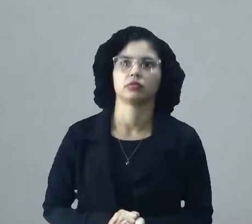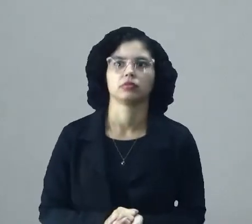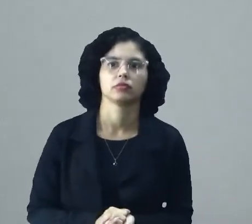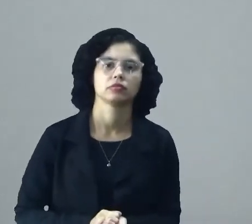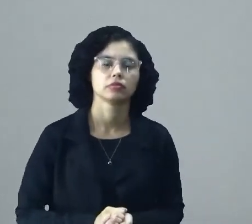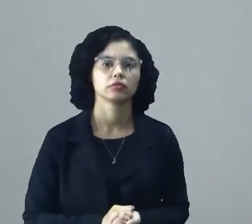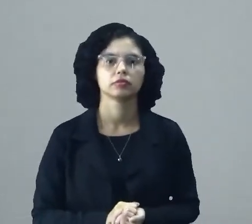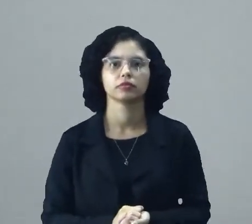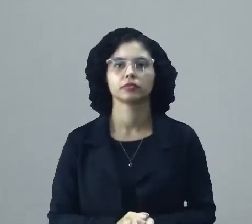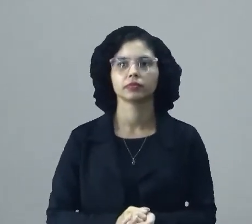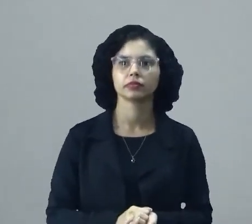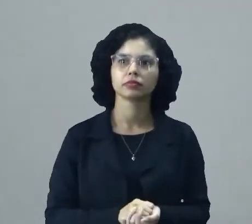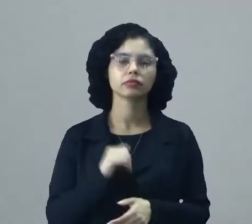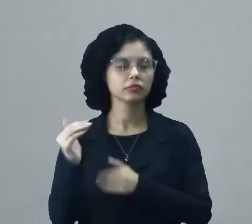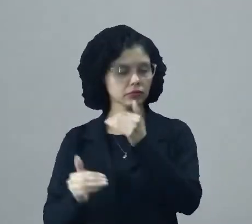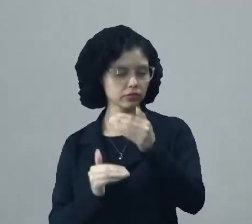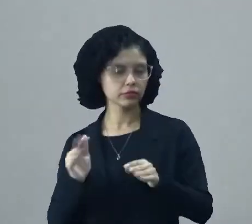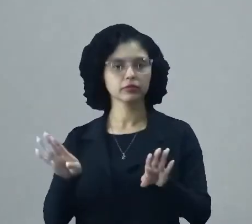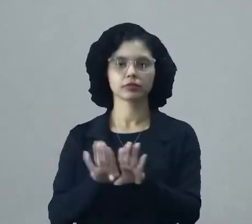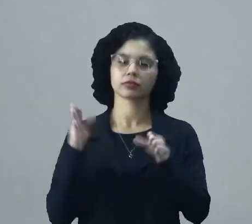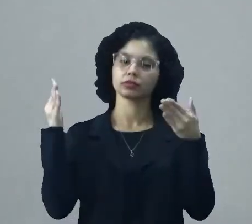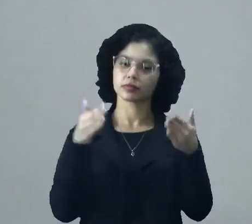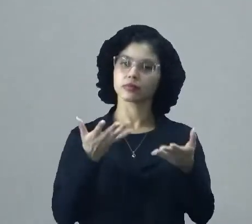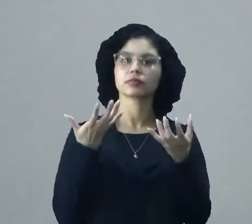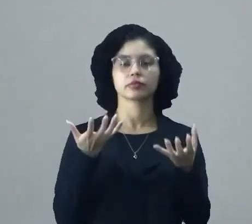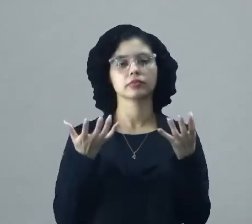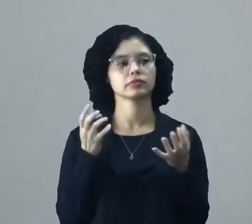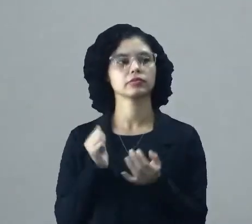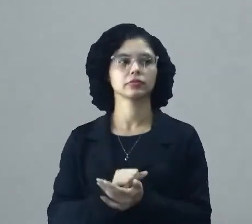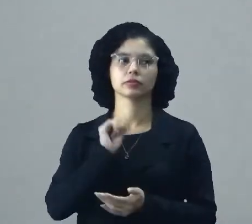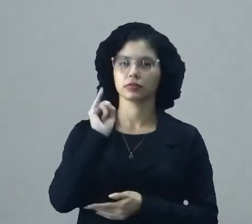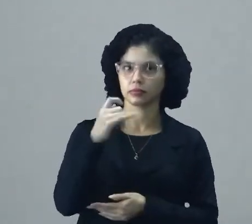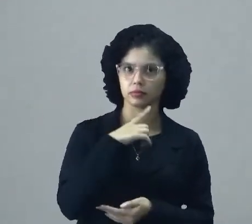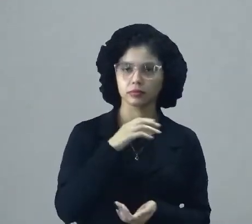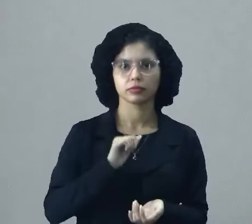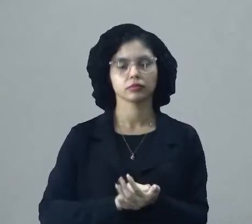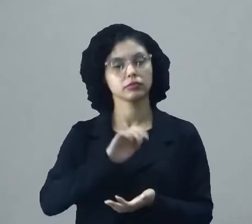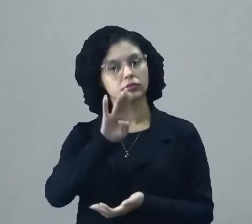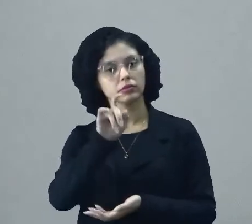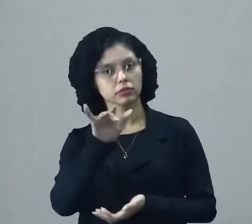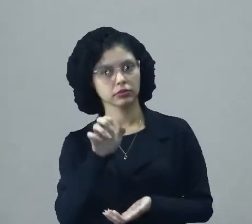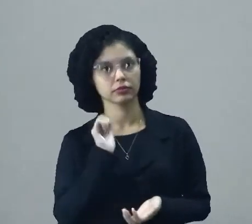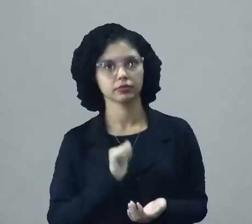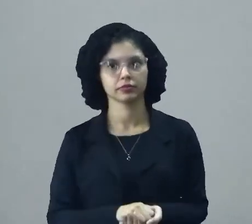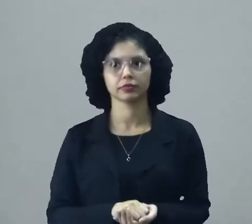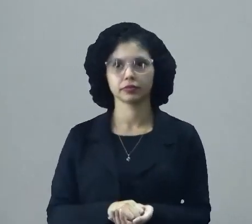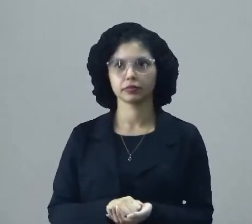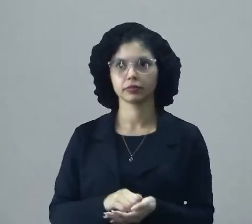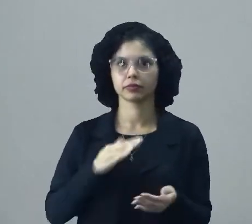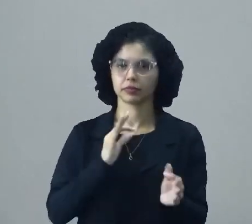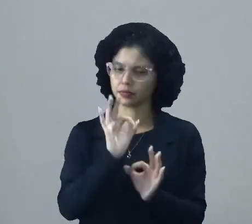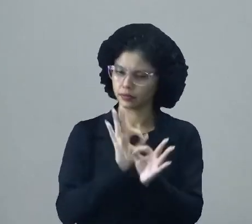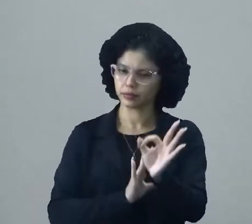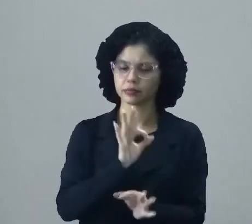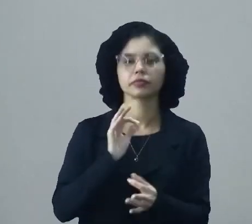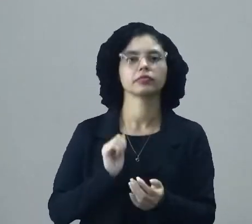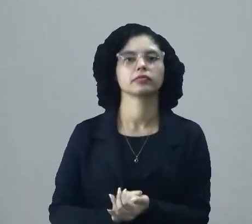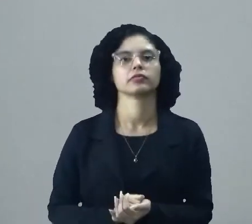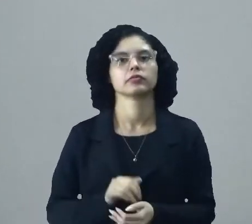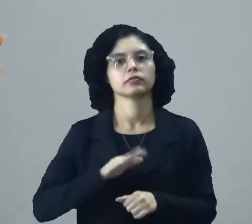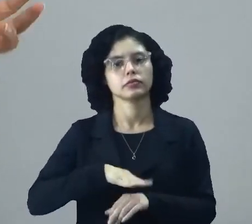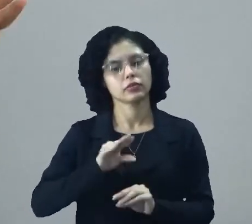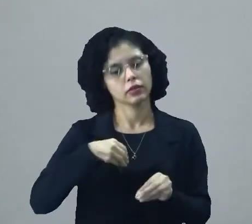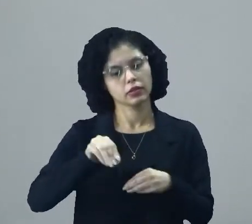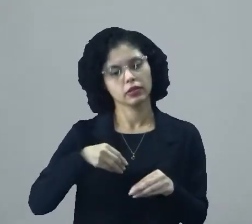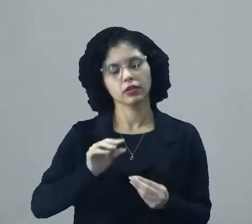dependendo da atividade que eu desenvolver, do objetivo que eu quero. Se eu for para o balé, eu vou ter um condicionamento, um preparo mais aeróbico, um pouco